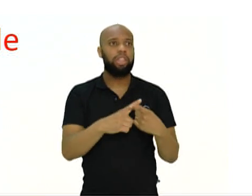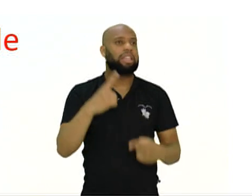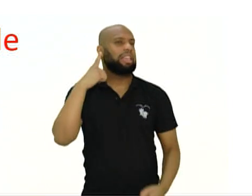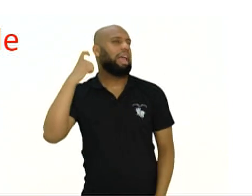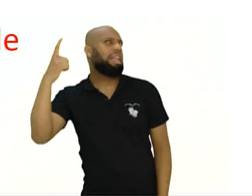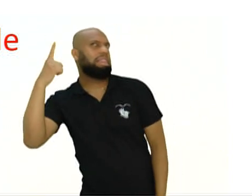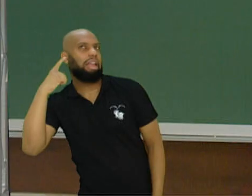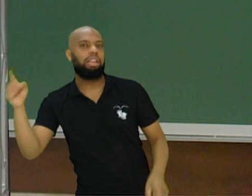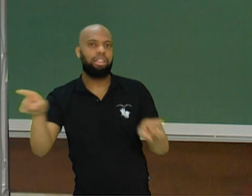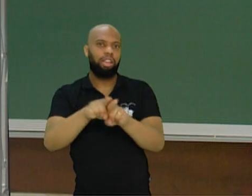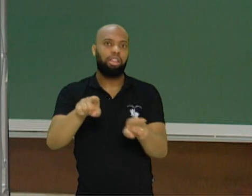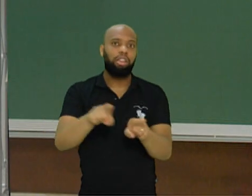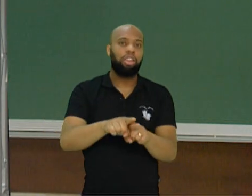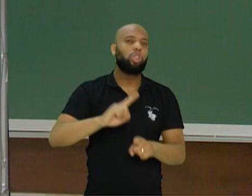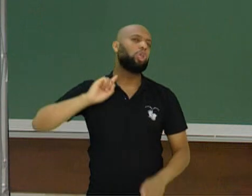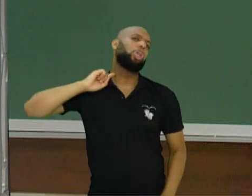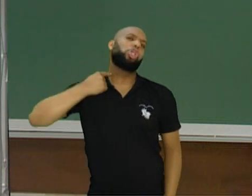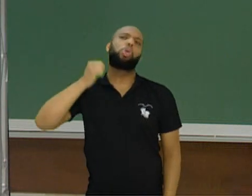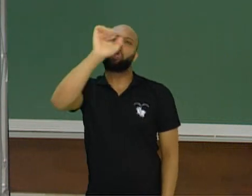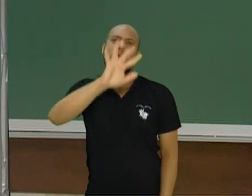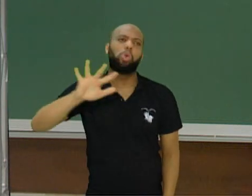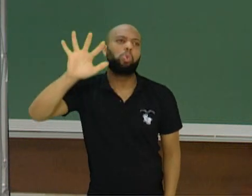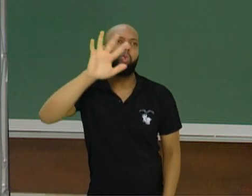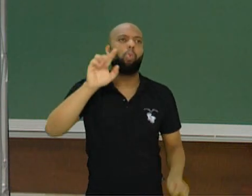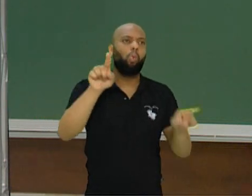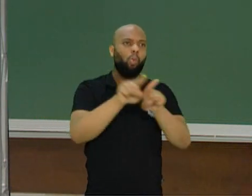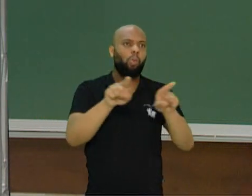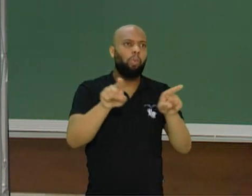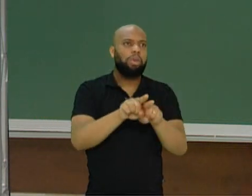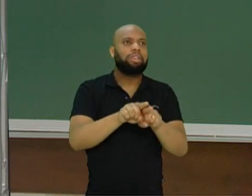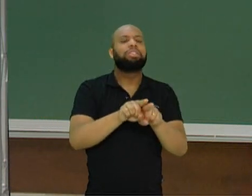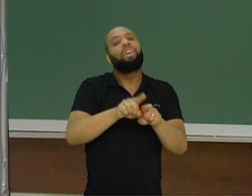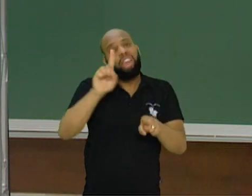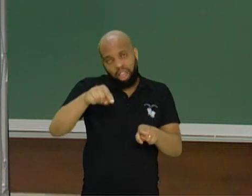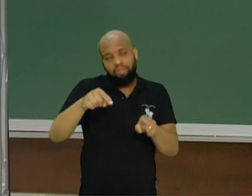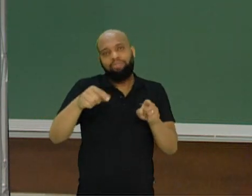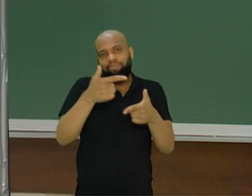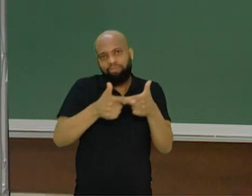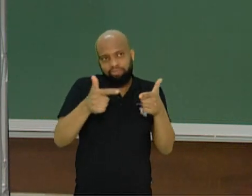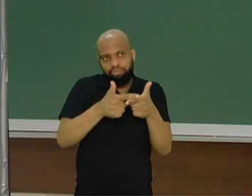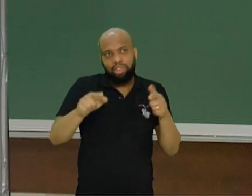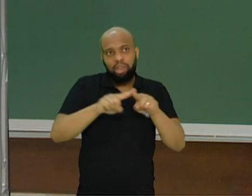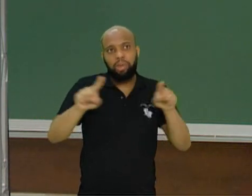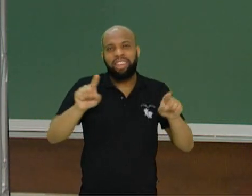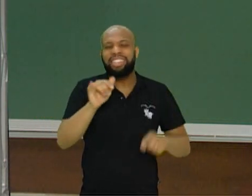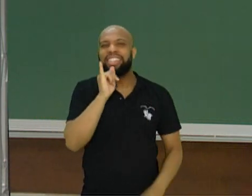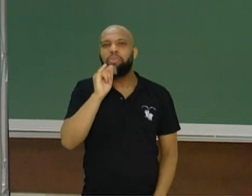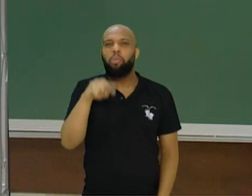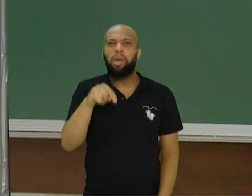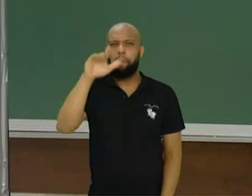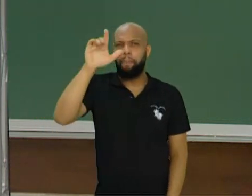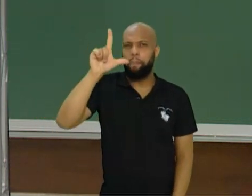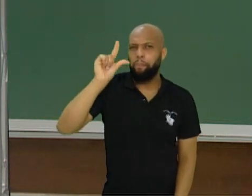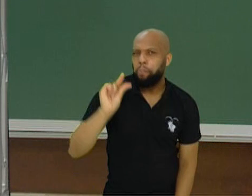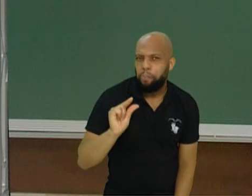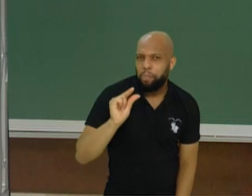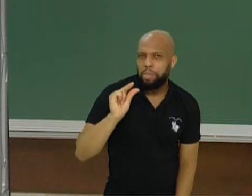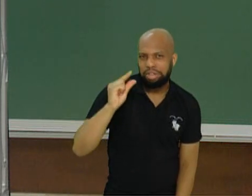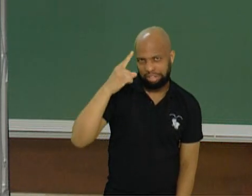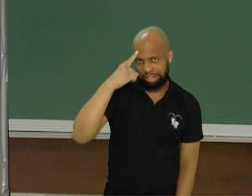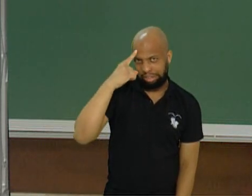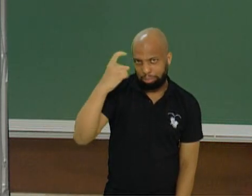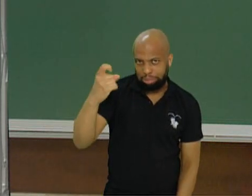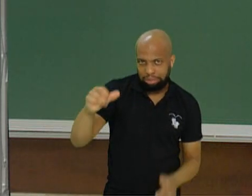causa problemas sociais também, mas elas são problemas de ordem ambiental, mas a questão da baixa criminalidade, né? A gente vê que